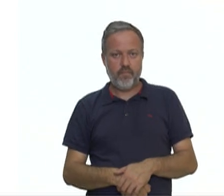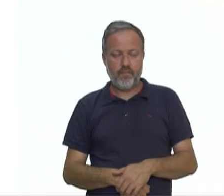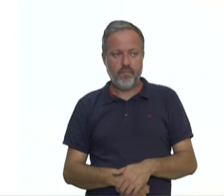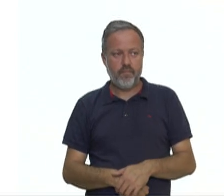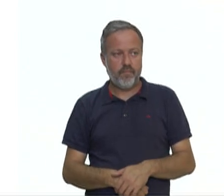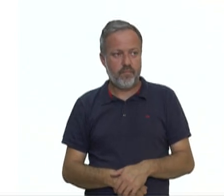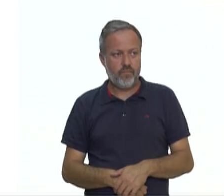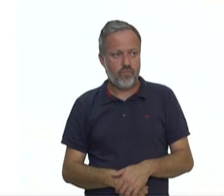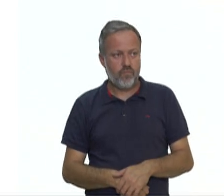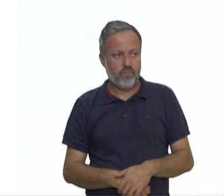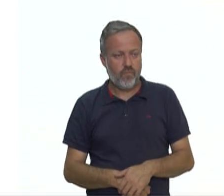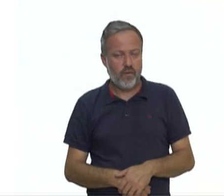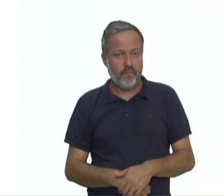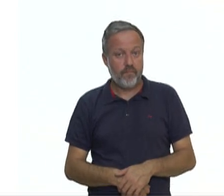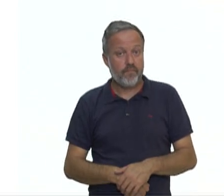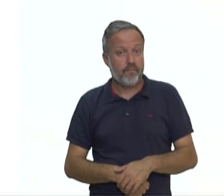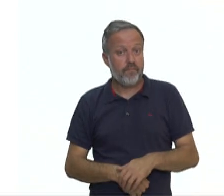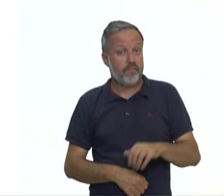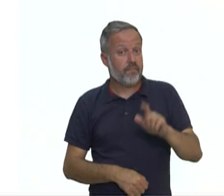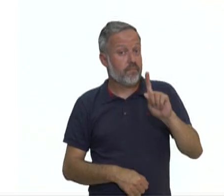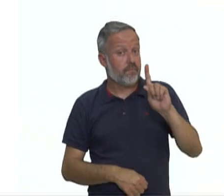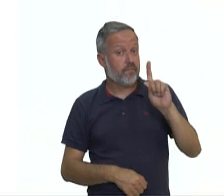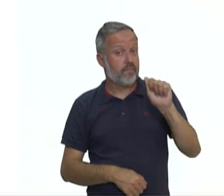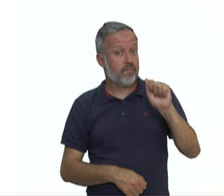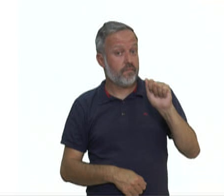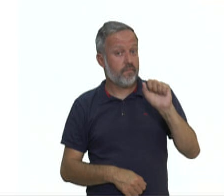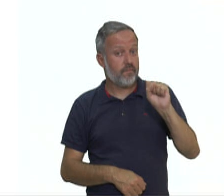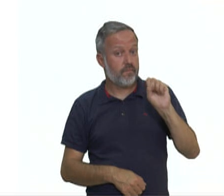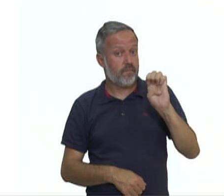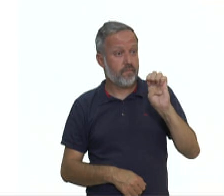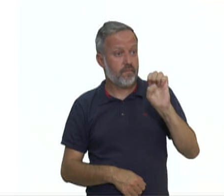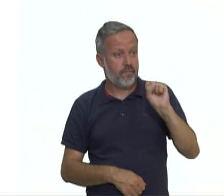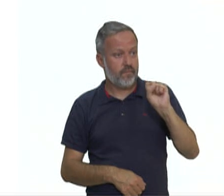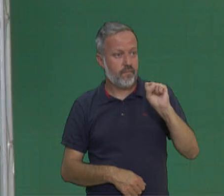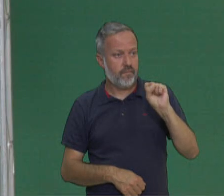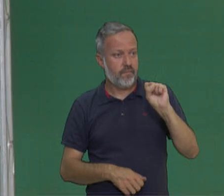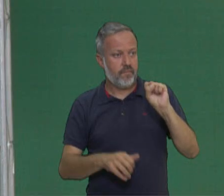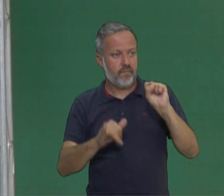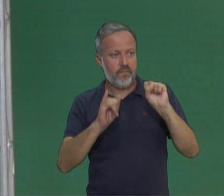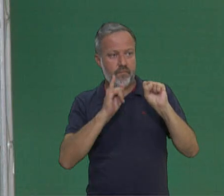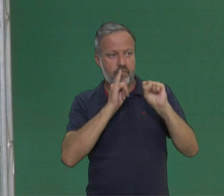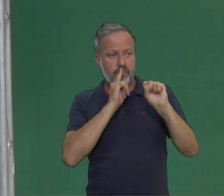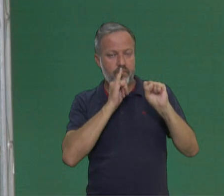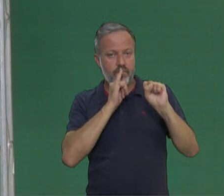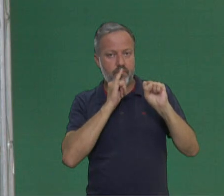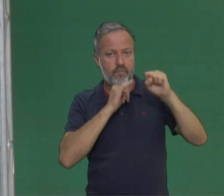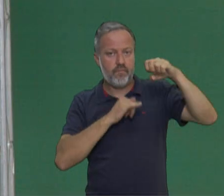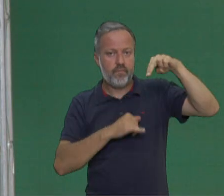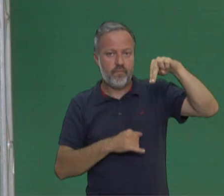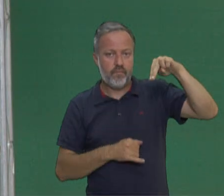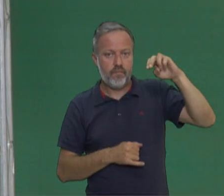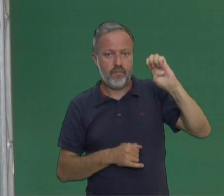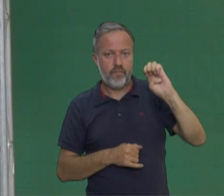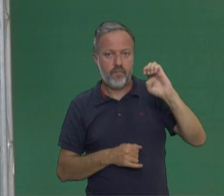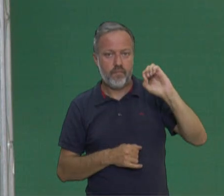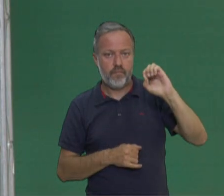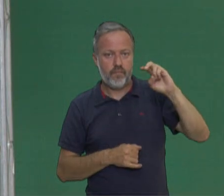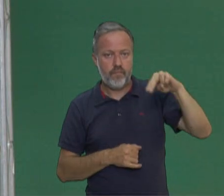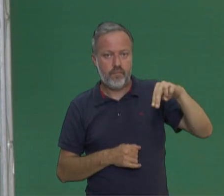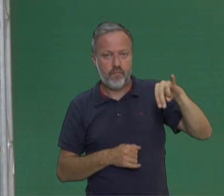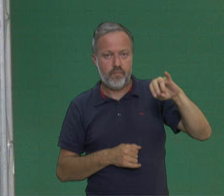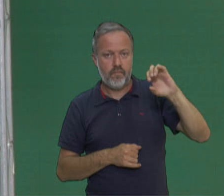mundo eletrônico. E os gases nobres, por exemplo, o neônio, que ele é usado para fazer aquelas lâmpadas que fazem